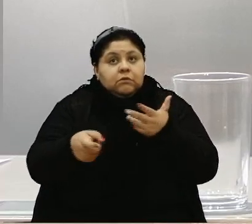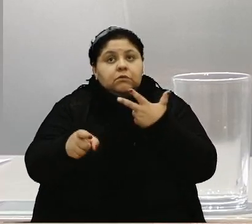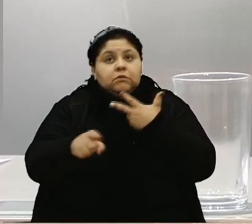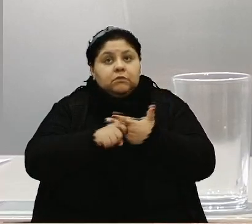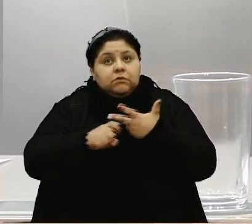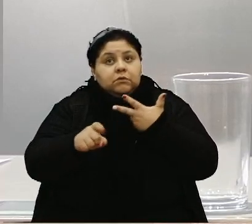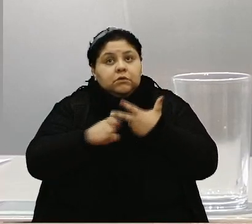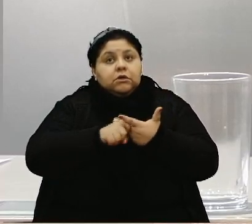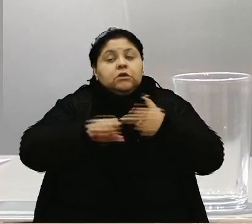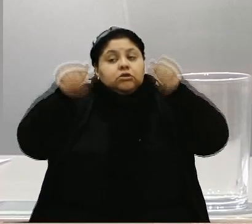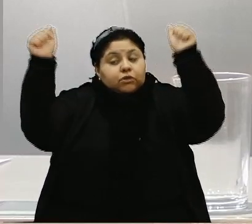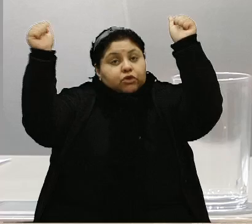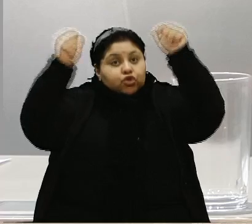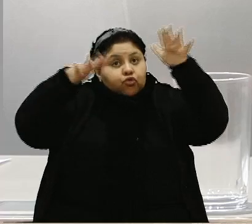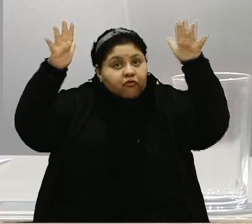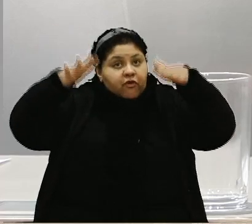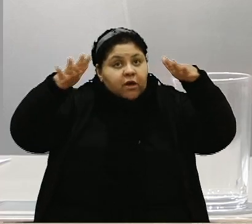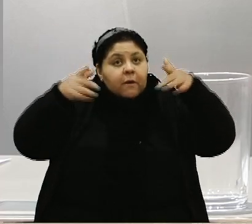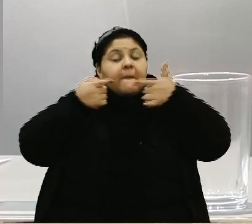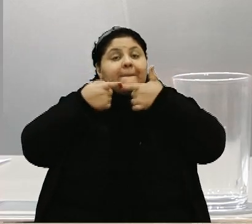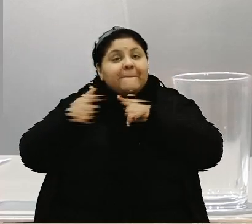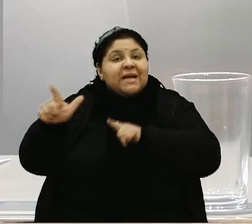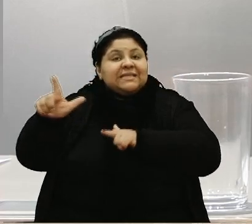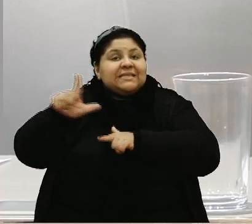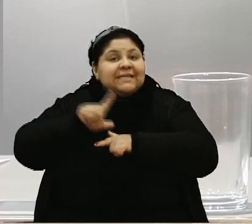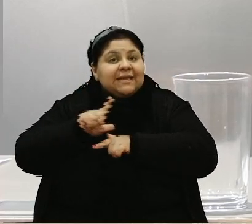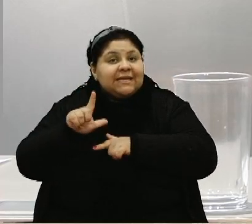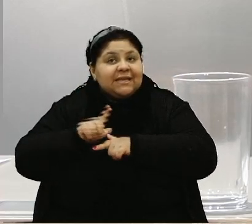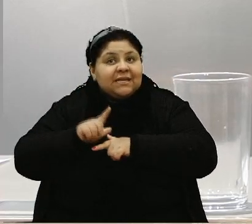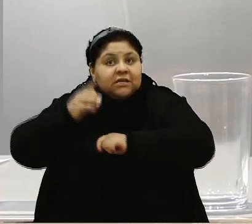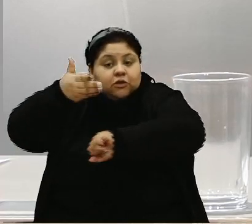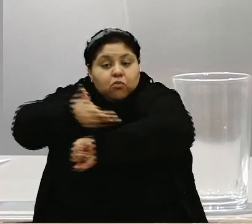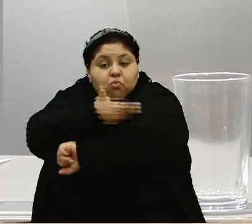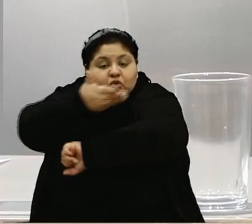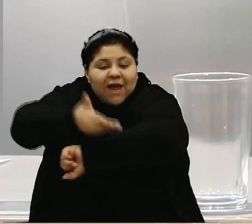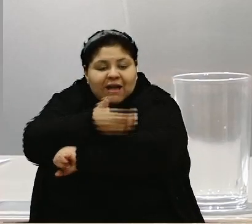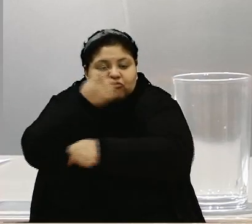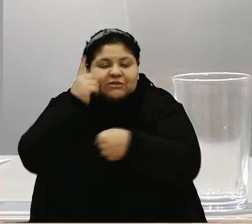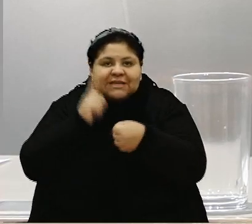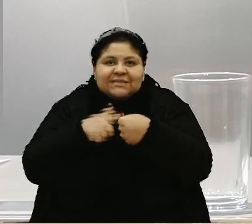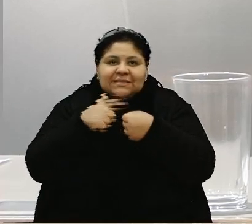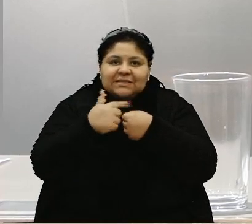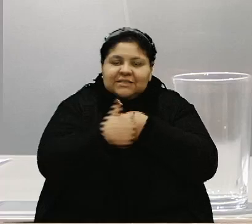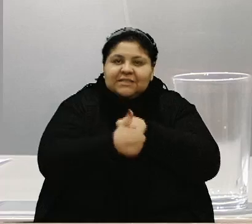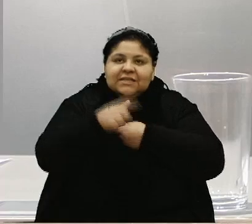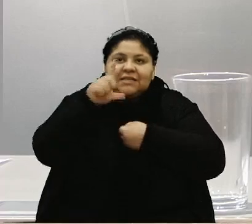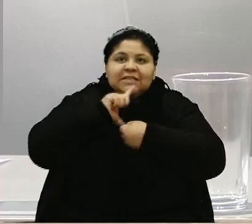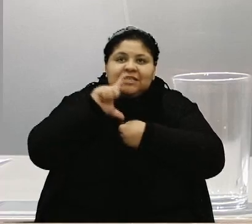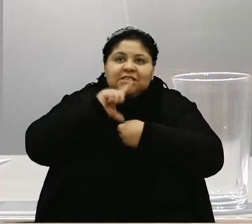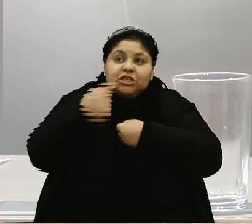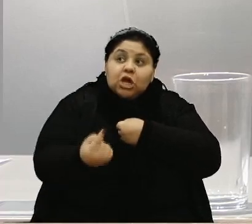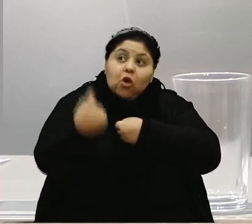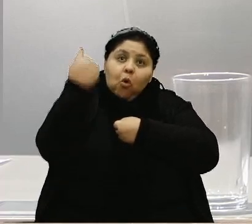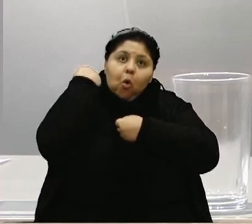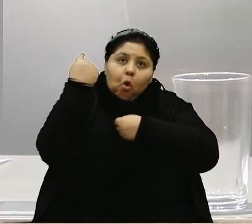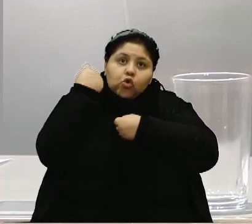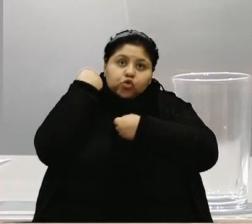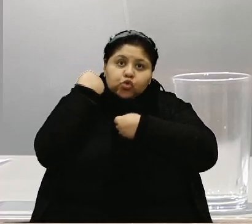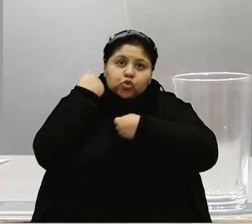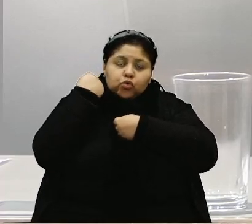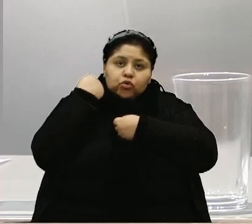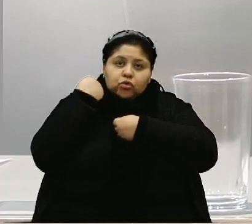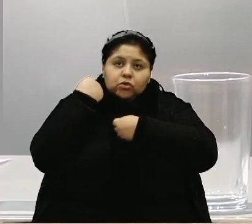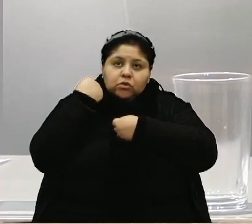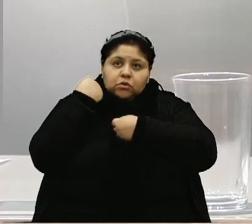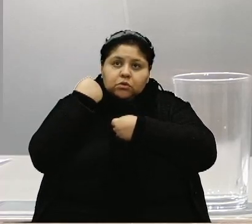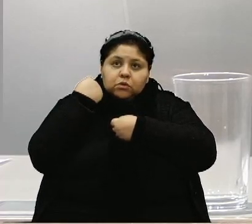diz, são as chuvas. Mas tem buracos na cidade que tinha outro buraco esperando para entrar dentro do buraco, de